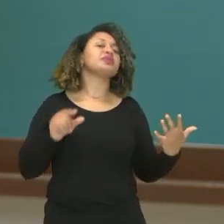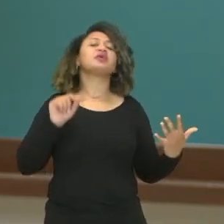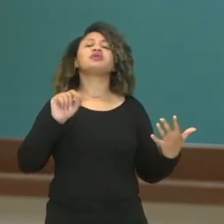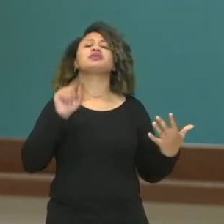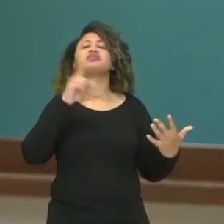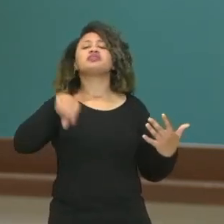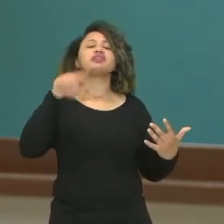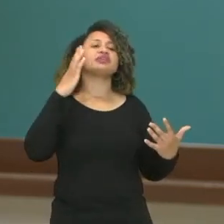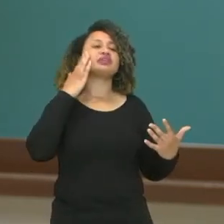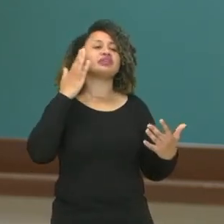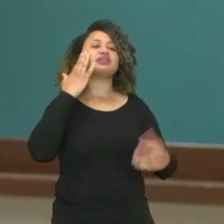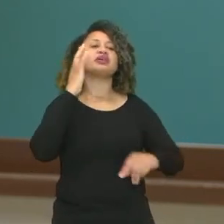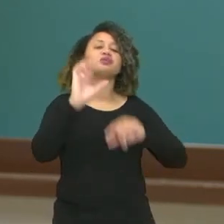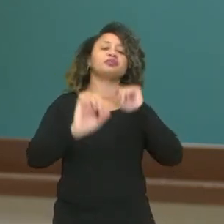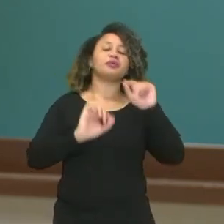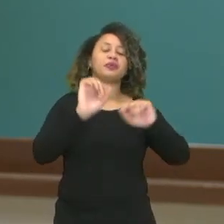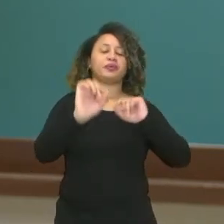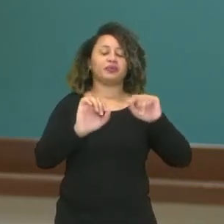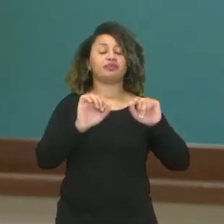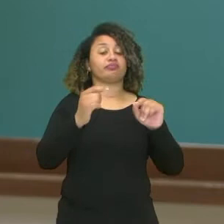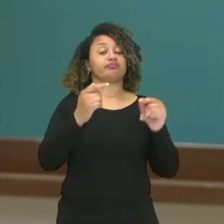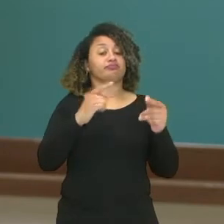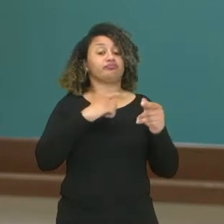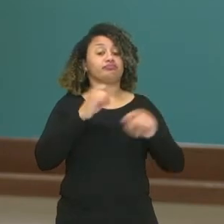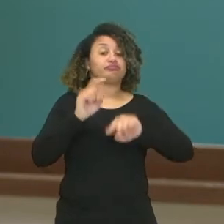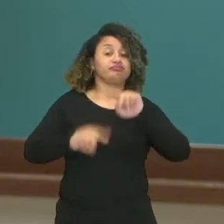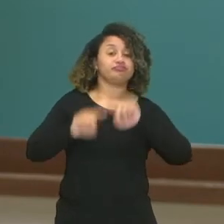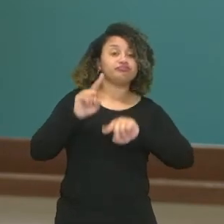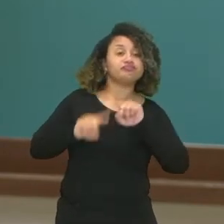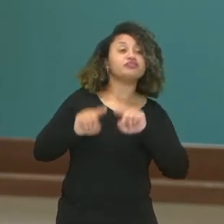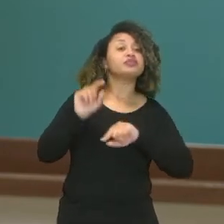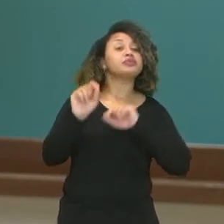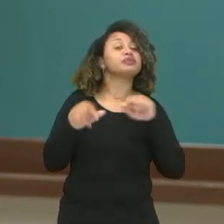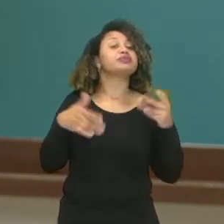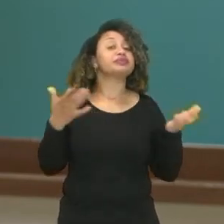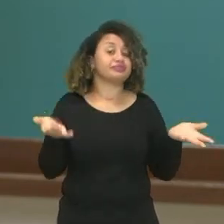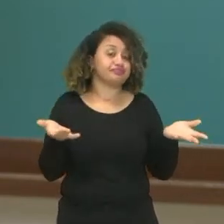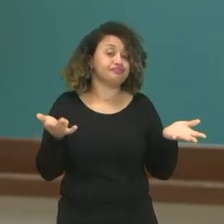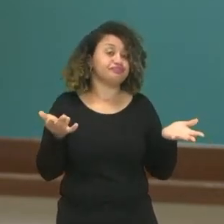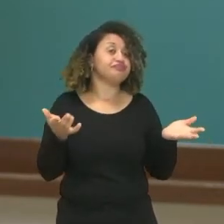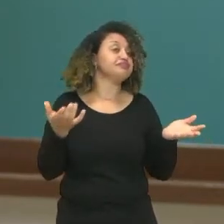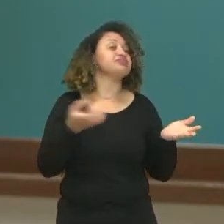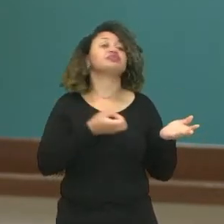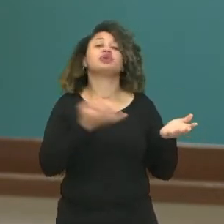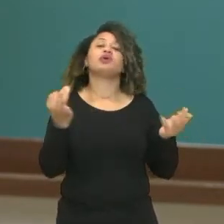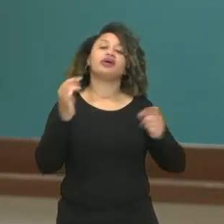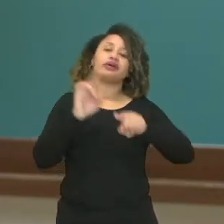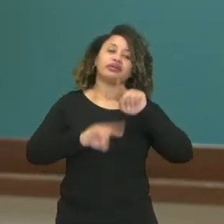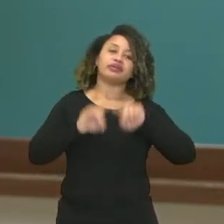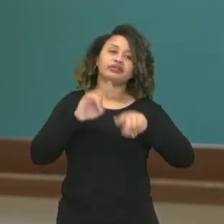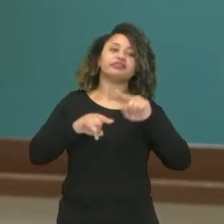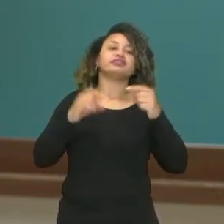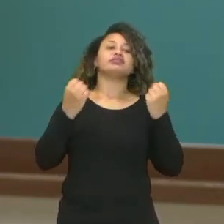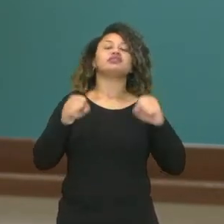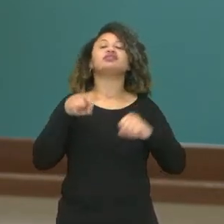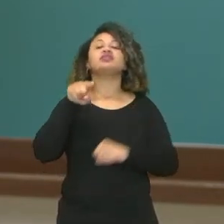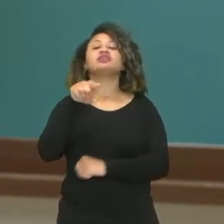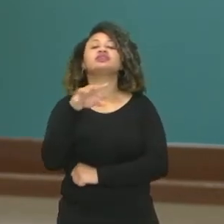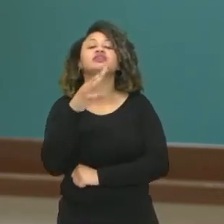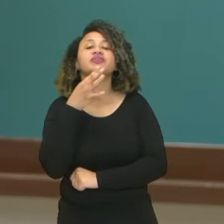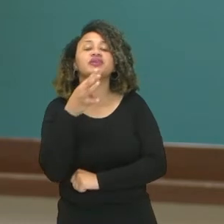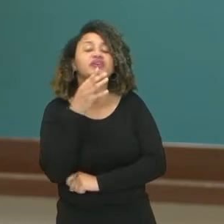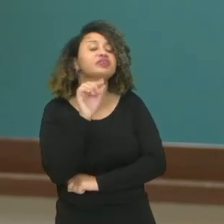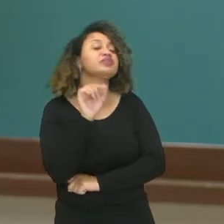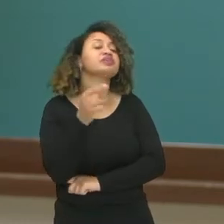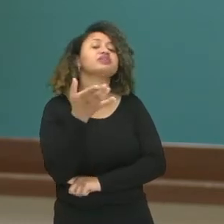vocês sabem com relação a esses equipamentos e esses recursos? Quais equipamentos de ginástica que você conhece? Quais